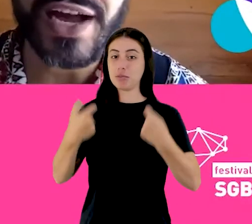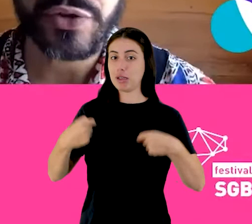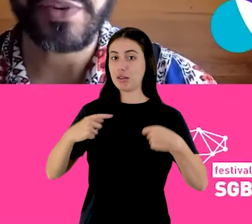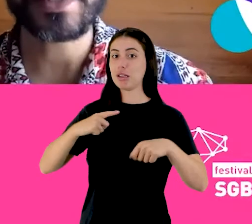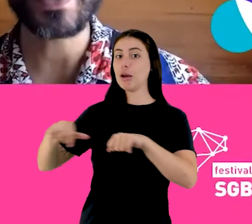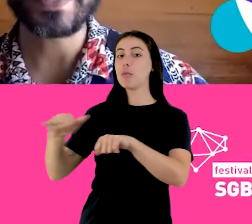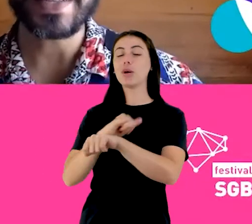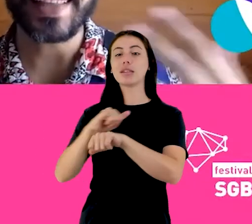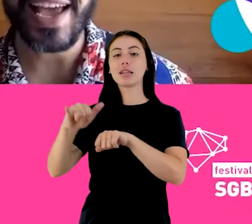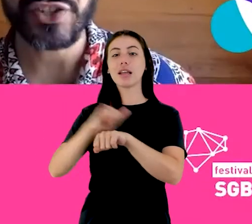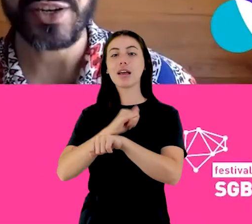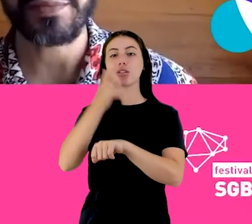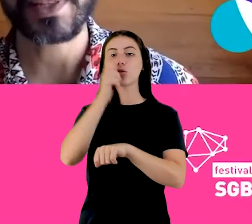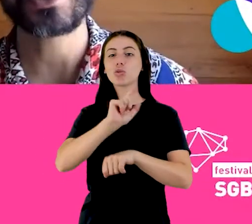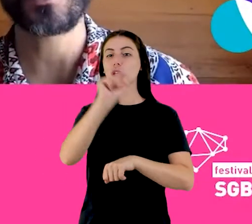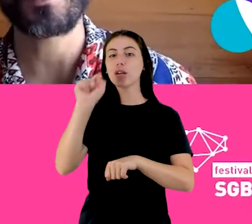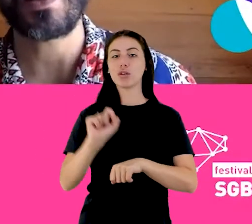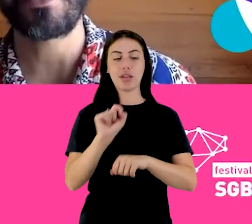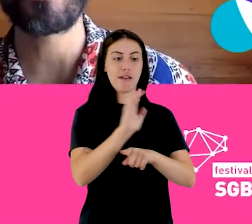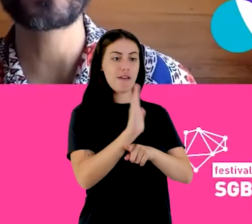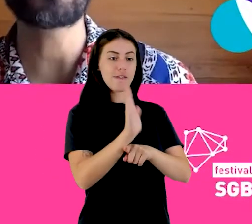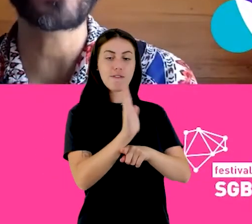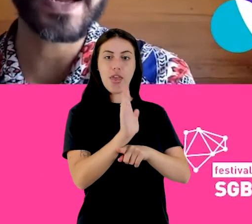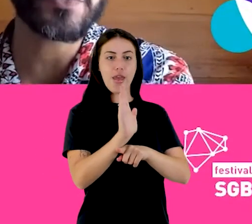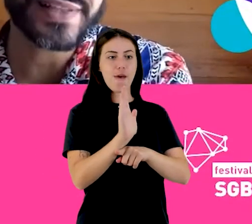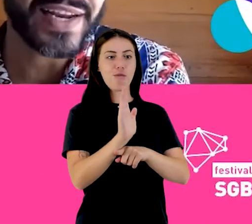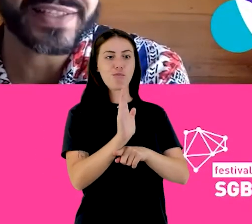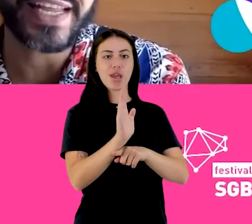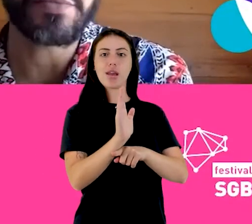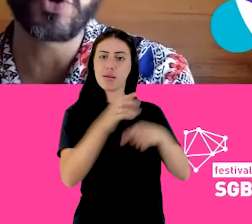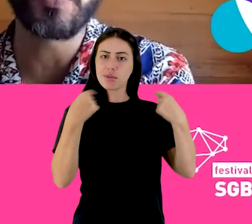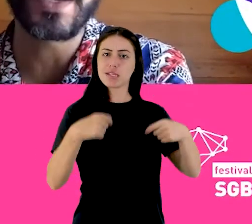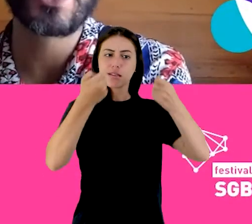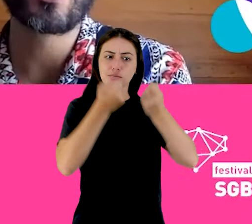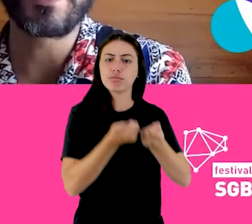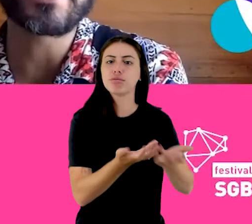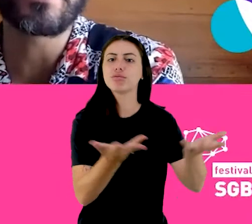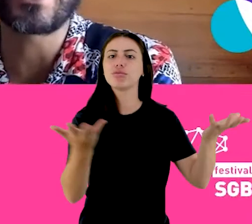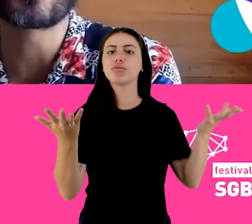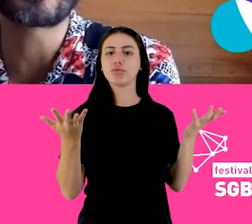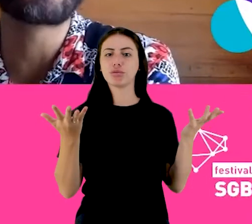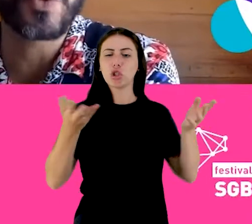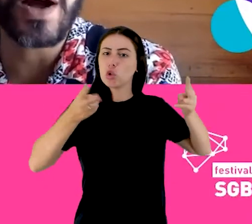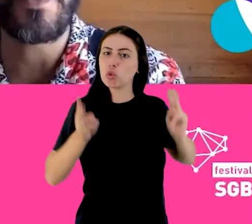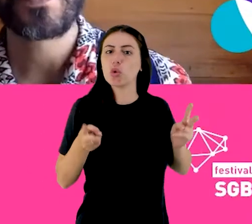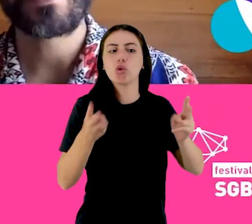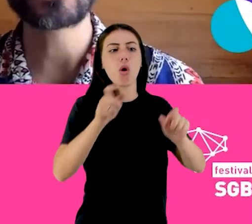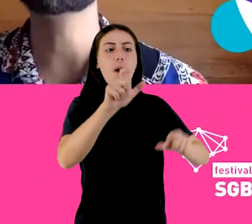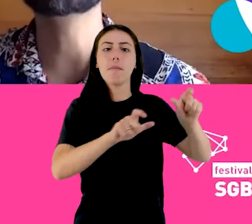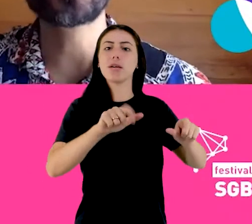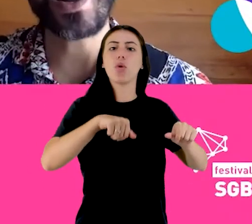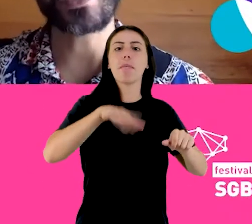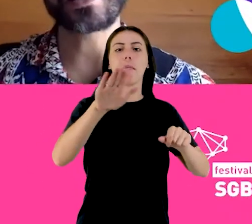de impacto, e fazer uma estratégia para transformar, para um filme não parar numa tela de cinema ou numa janela virtual,